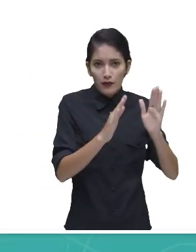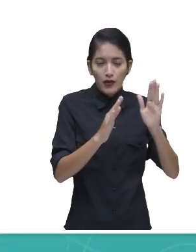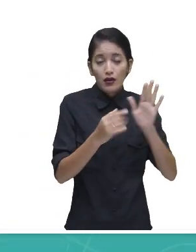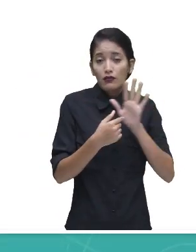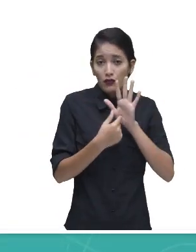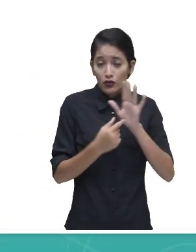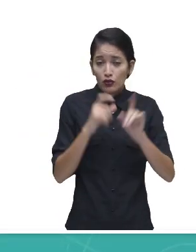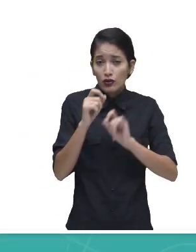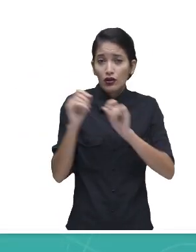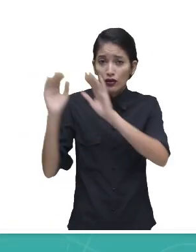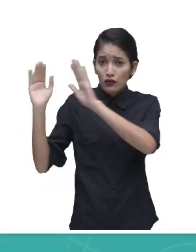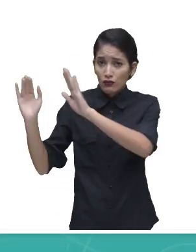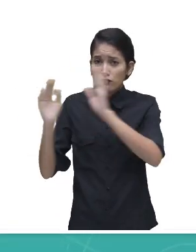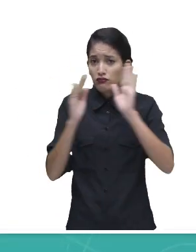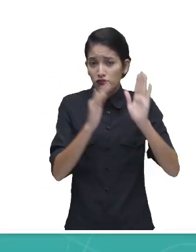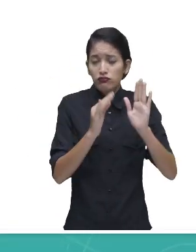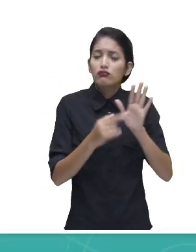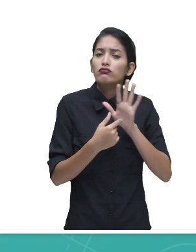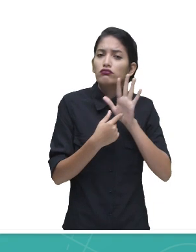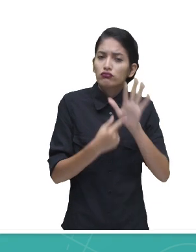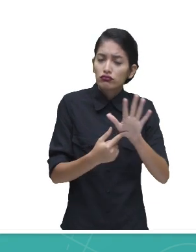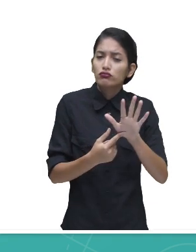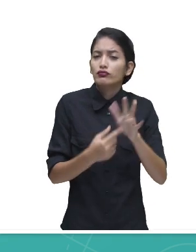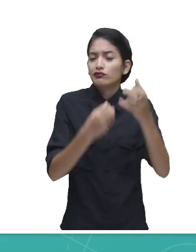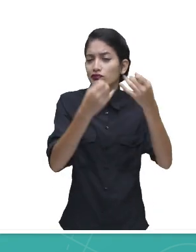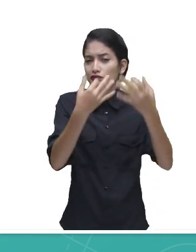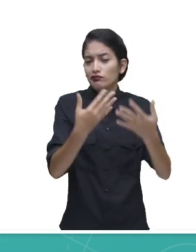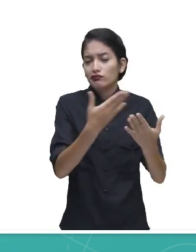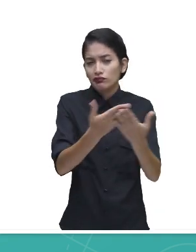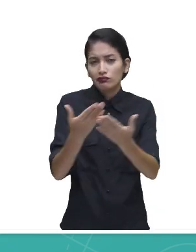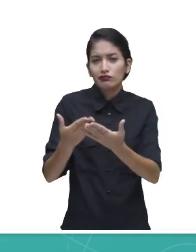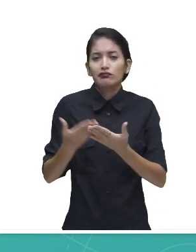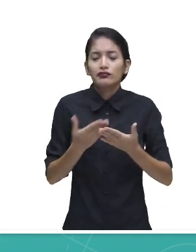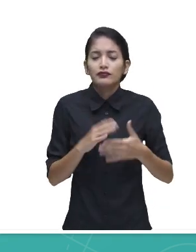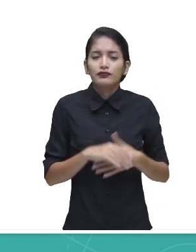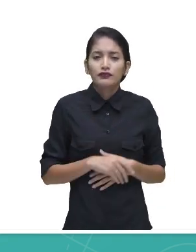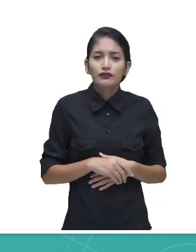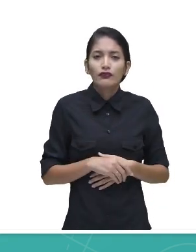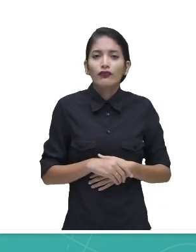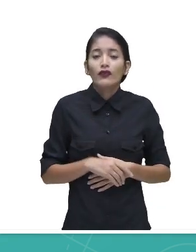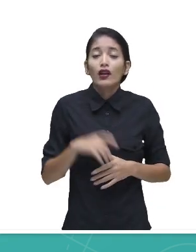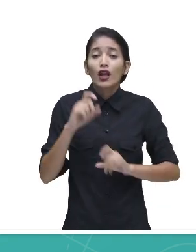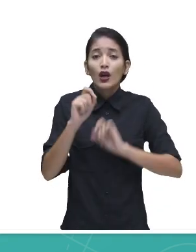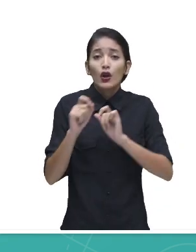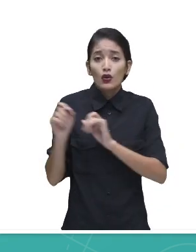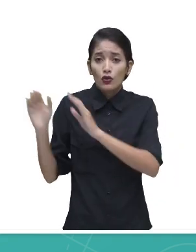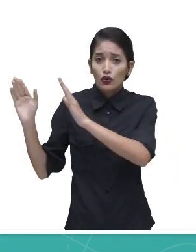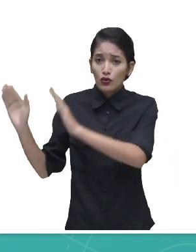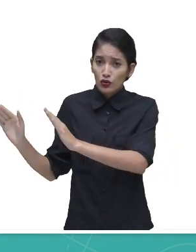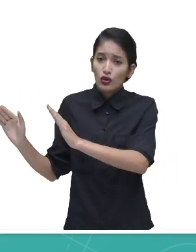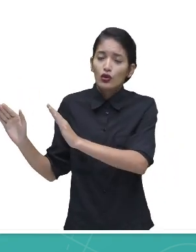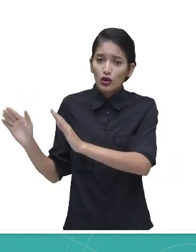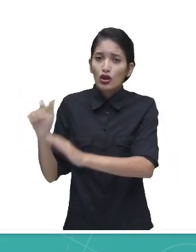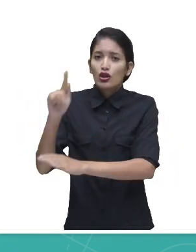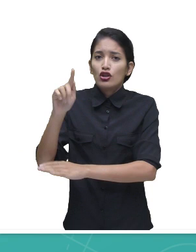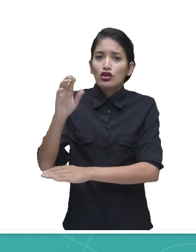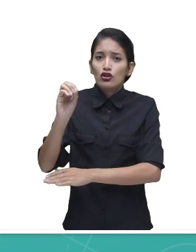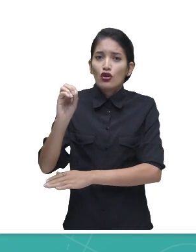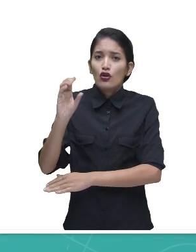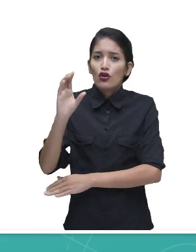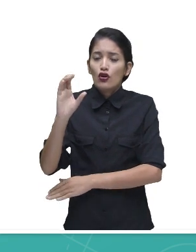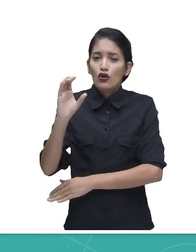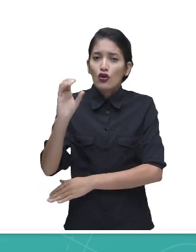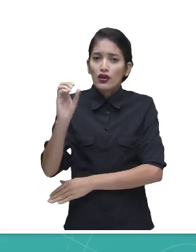os dois modelos que eu citei durante a aula, né? Então, é o modelo geocêntrico,